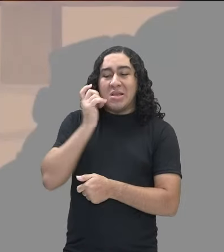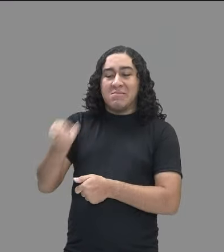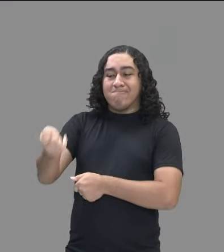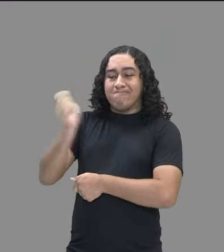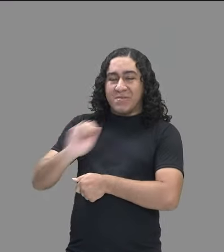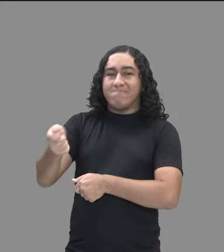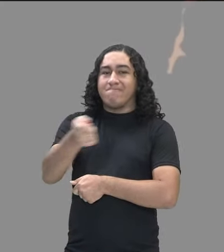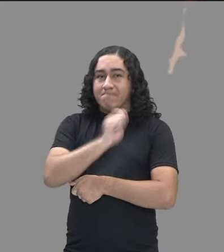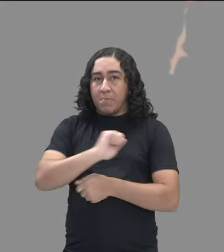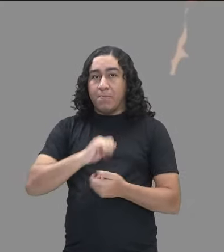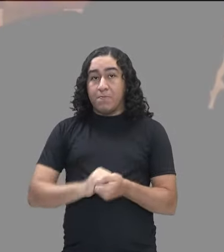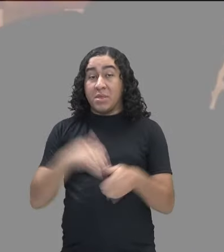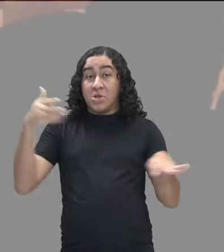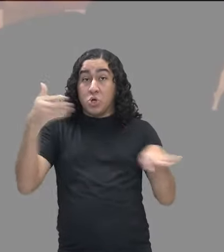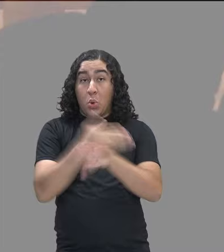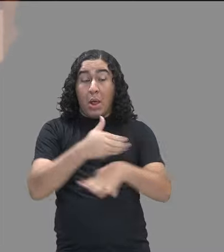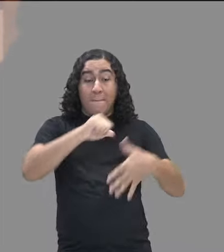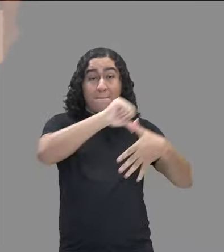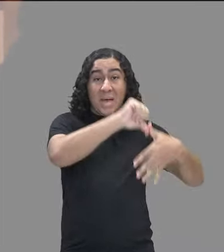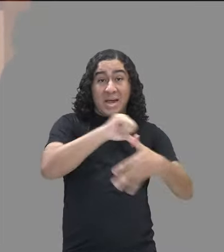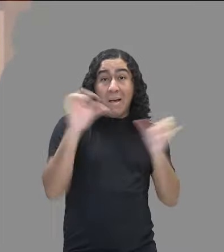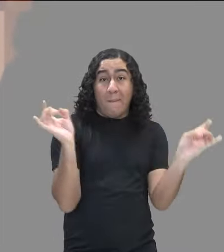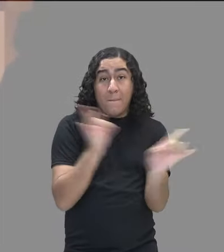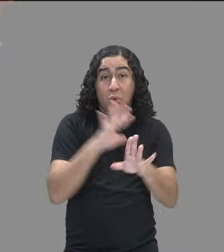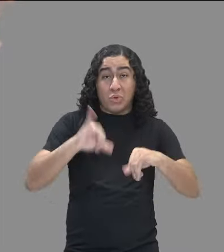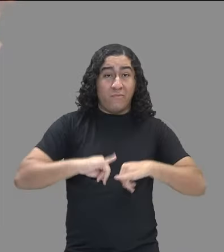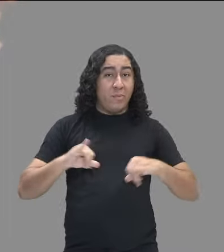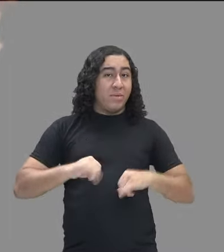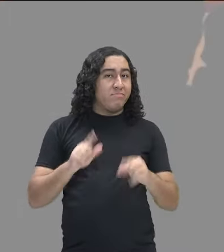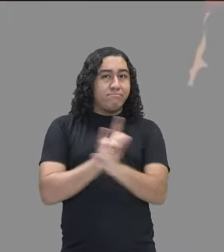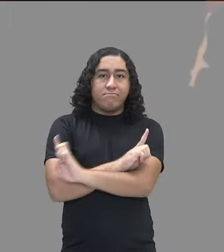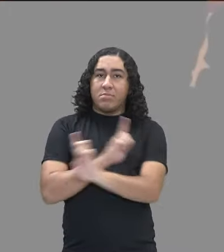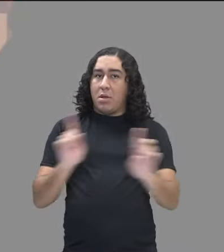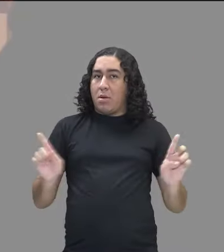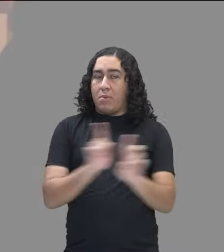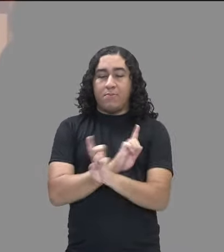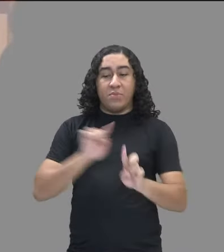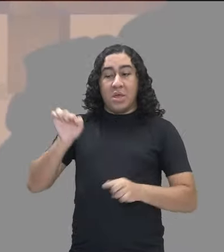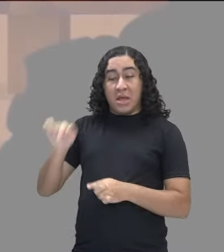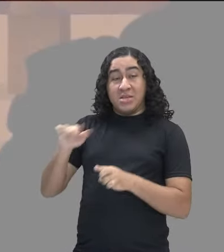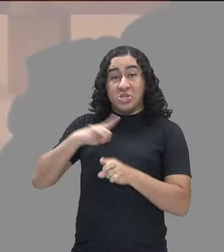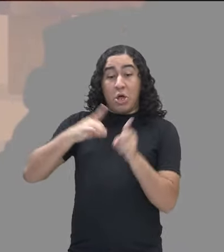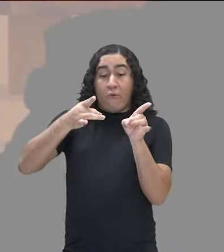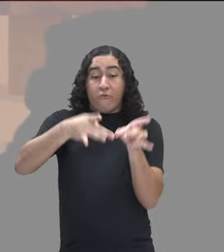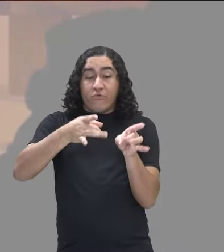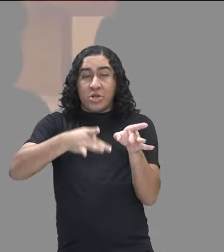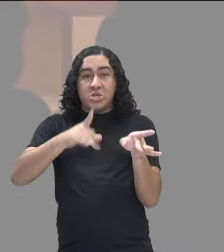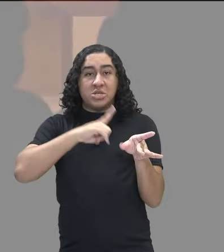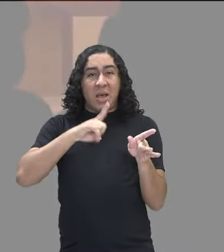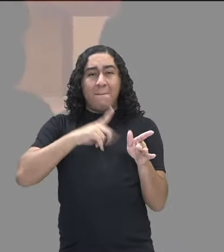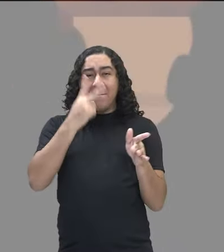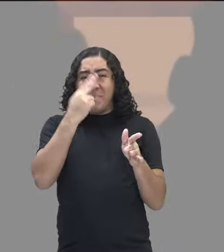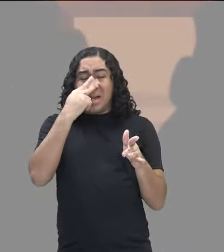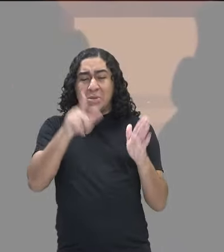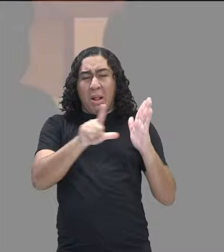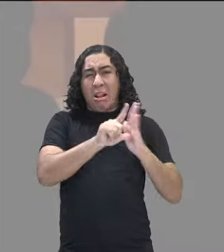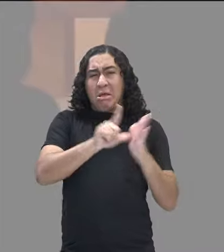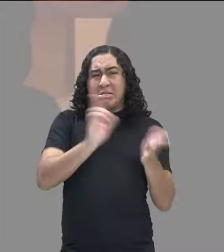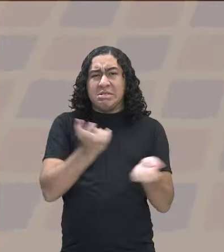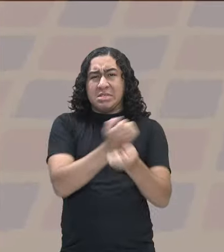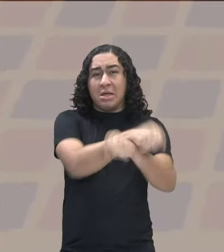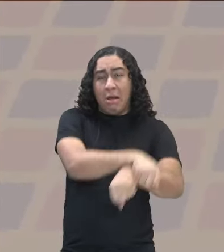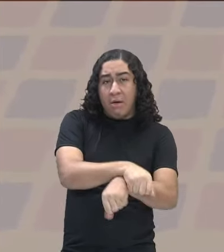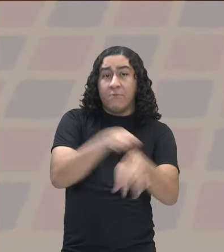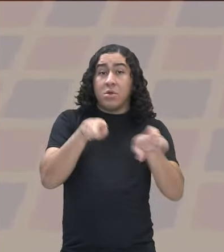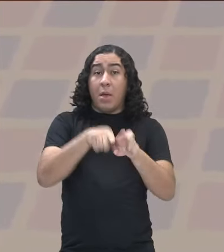à América Não significava o fim do sofrimento os africanos eram vendidos em mercados de escravos e obrigados a